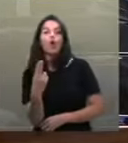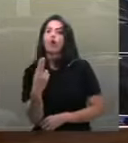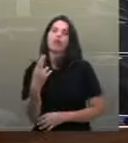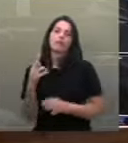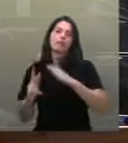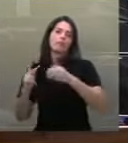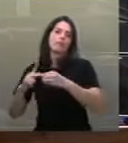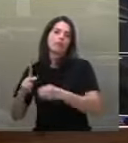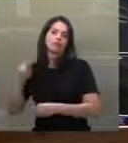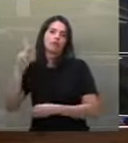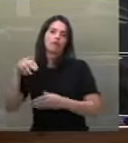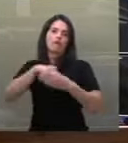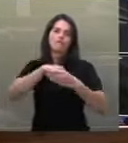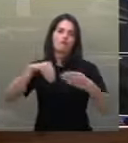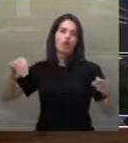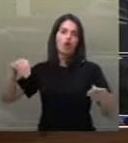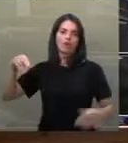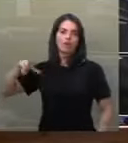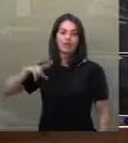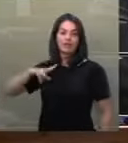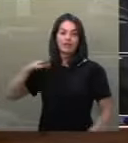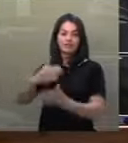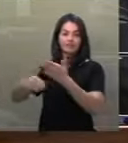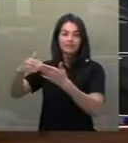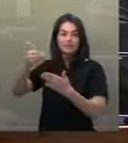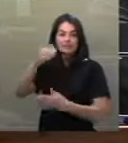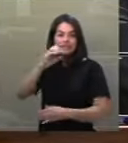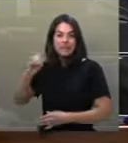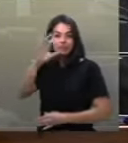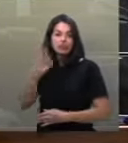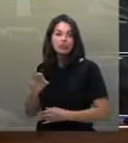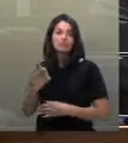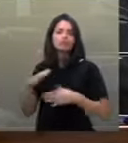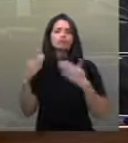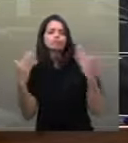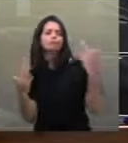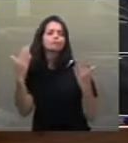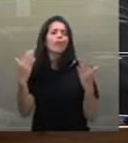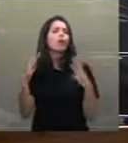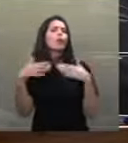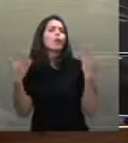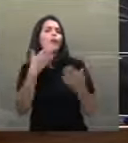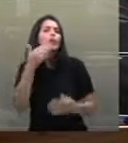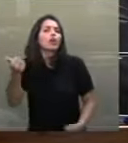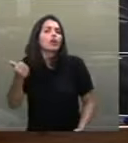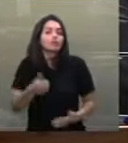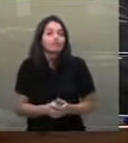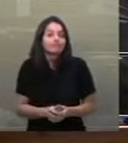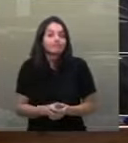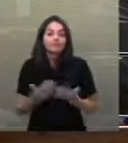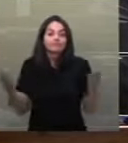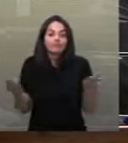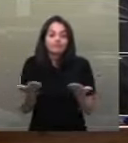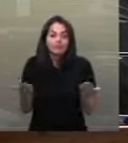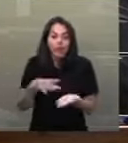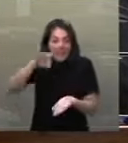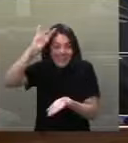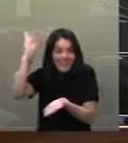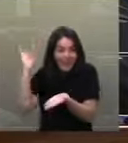União, isso é, privatizada. Então, nós estamos vivendo hoje, senador Eduardo, a